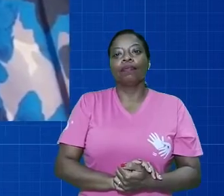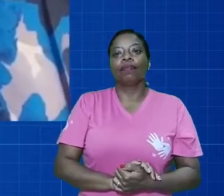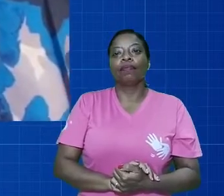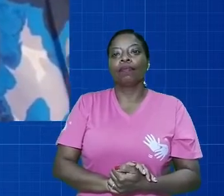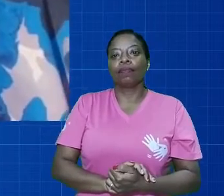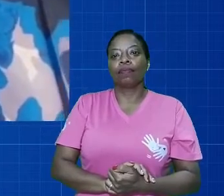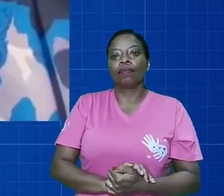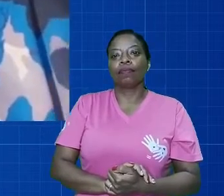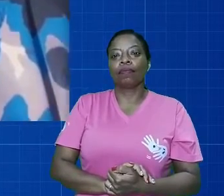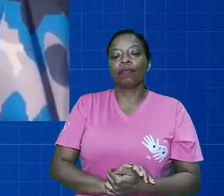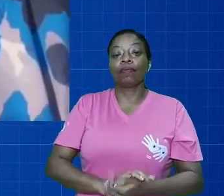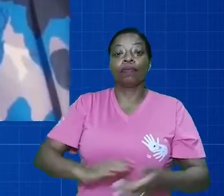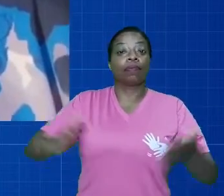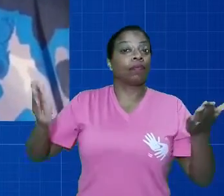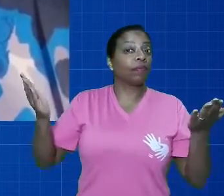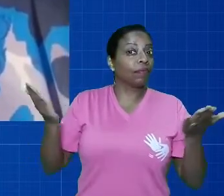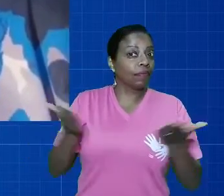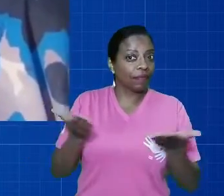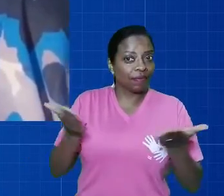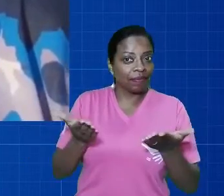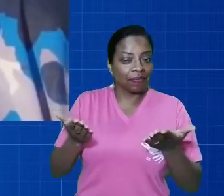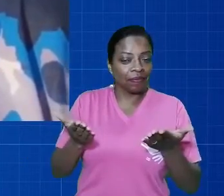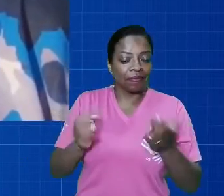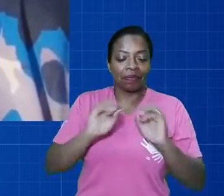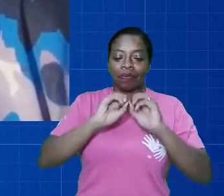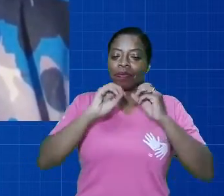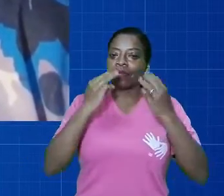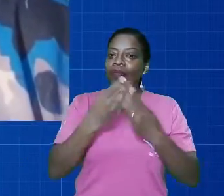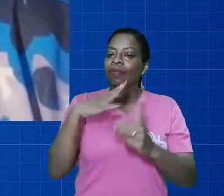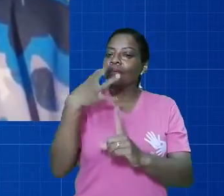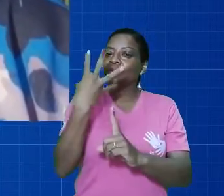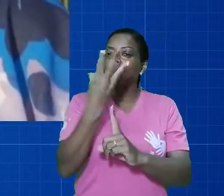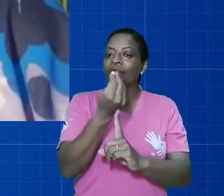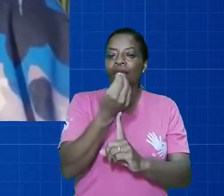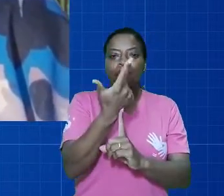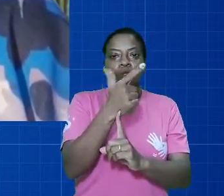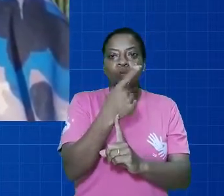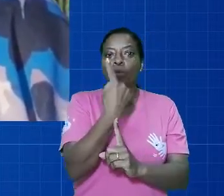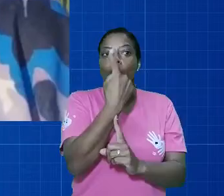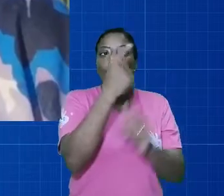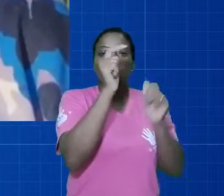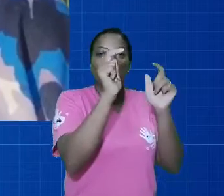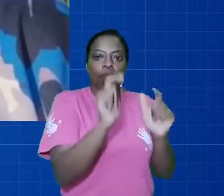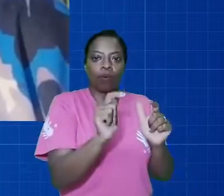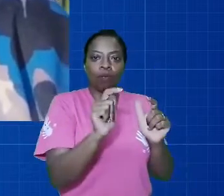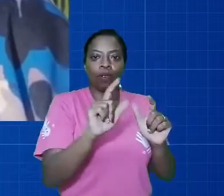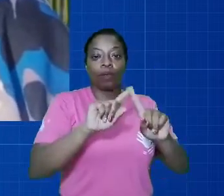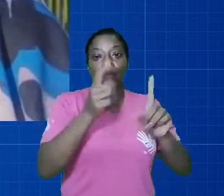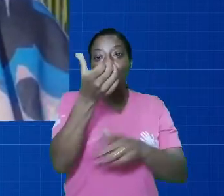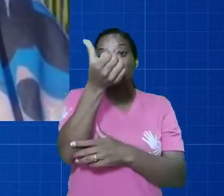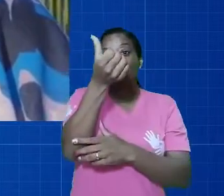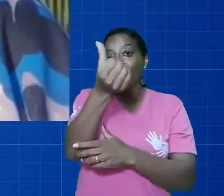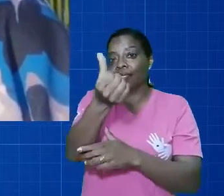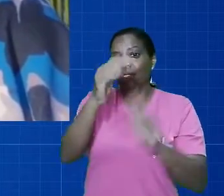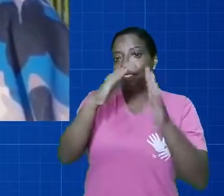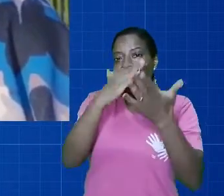Atualmente, as oficinas de arte funcionam em 6 unidades escolares, sendo um SEMEI e 5 escolas.